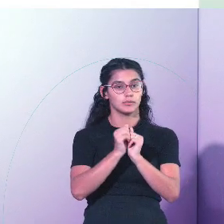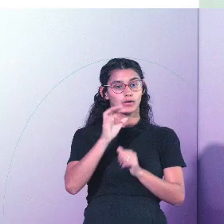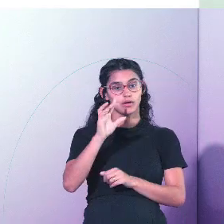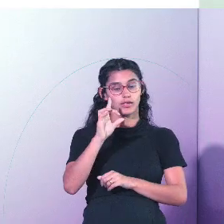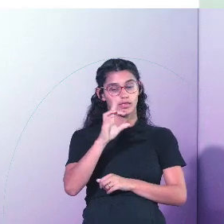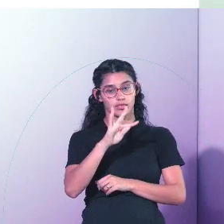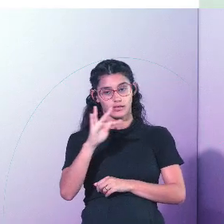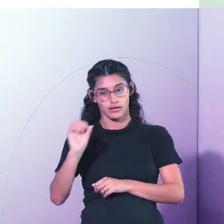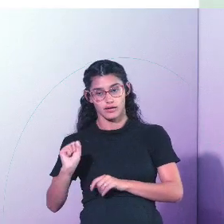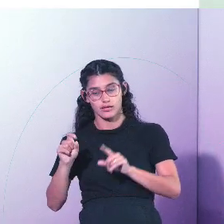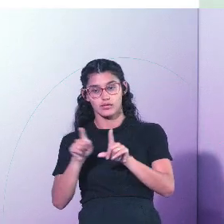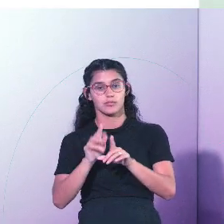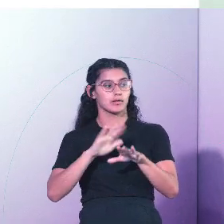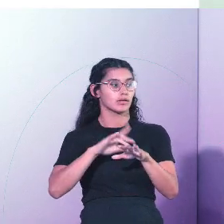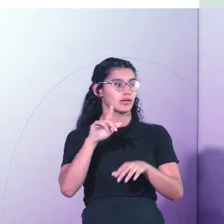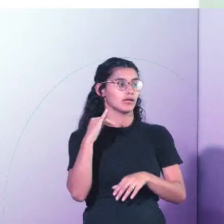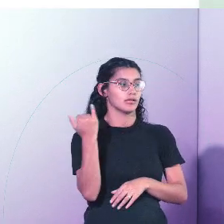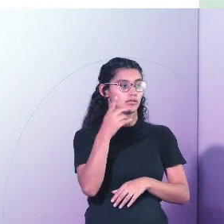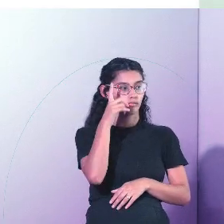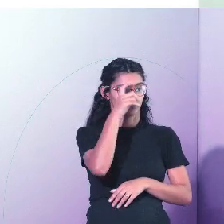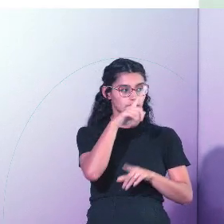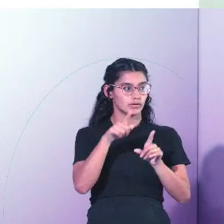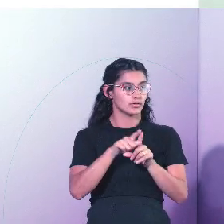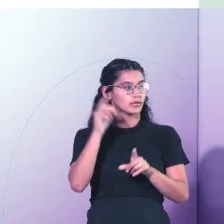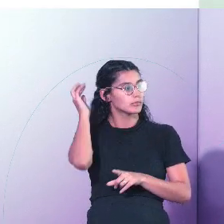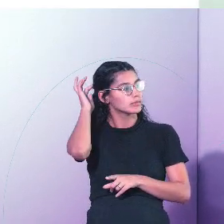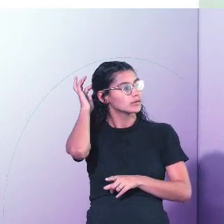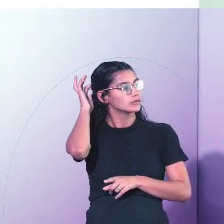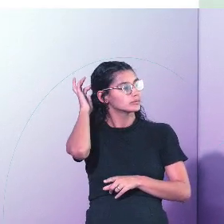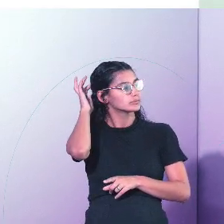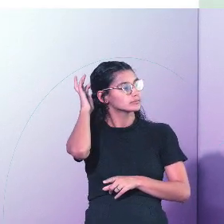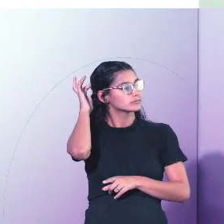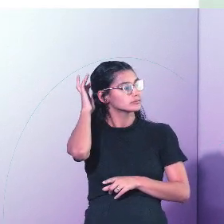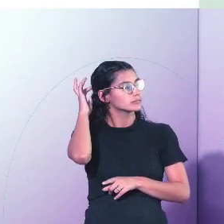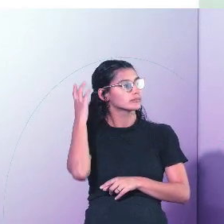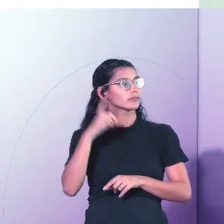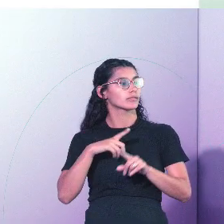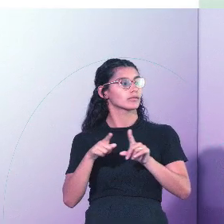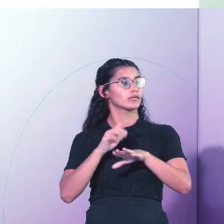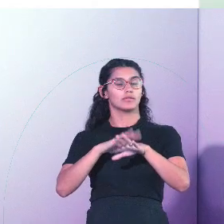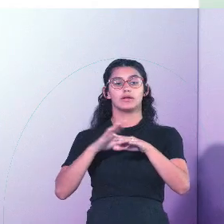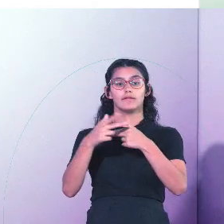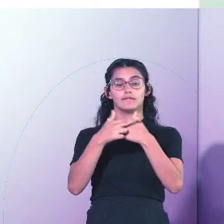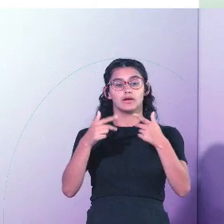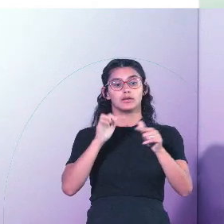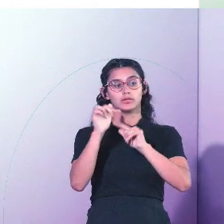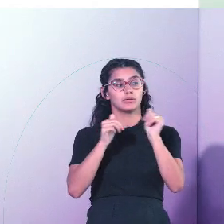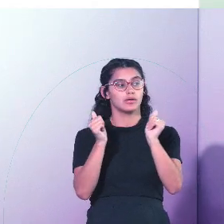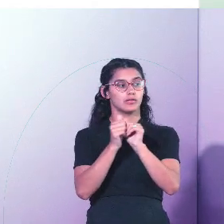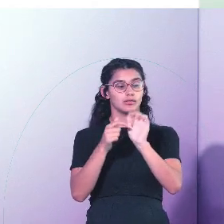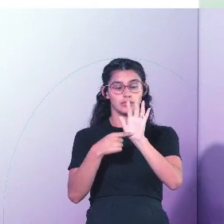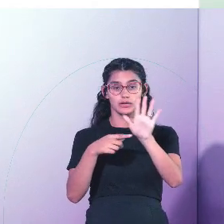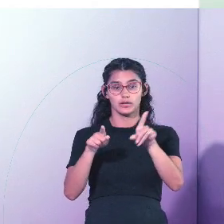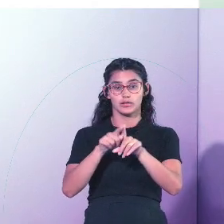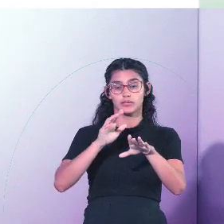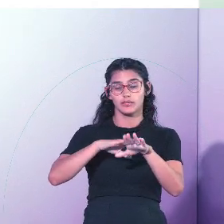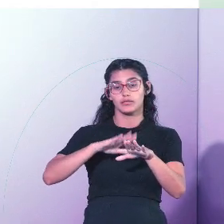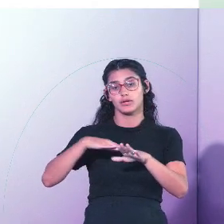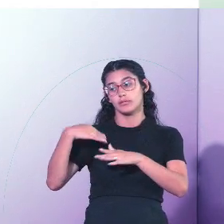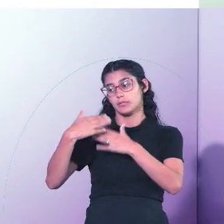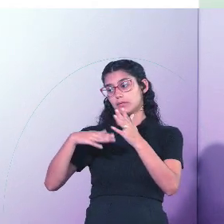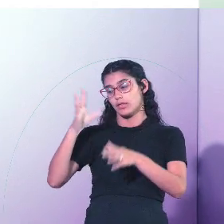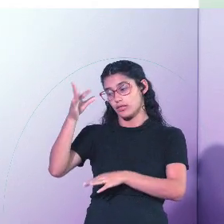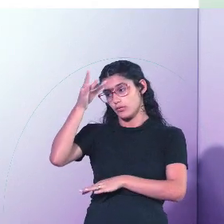Gente, a TS é um negócio extremamente complexo, sabe? Você pegar inúmeros trabalhos científicos e depurar